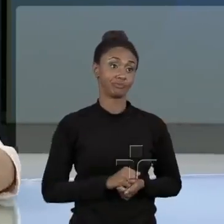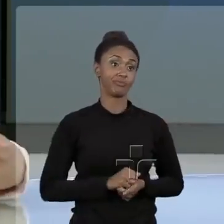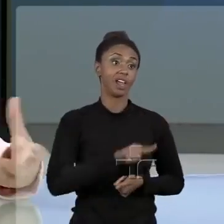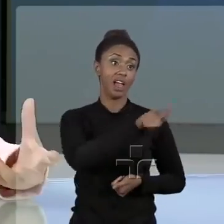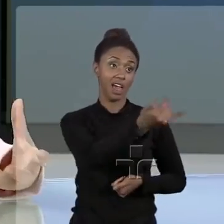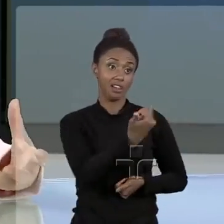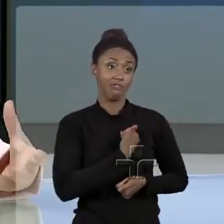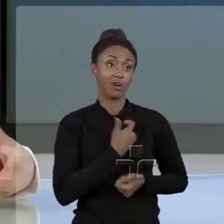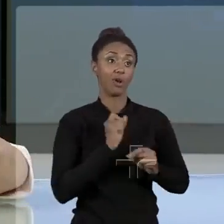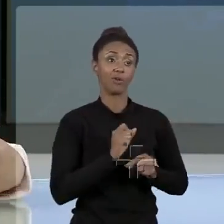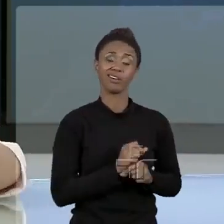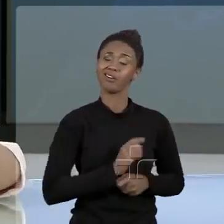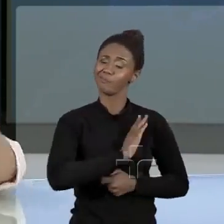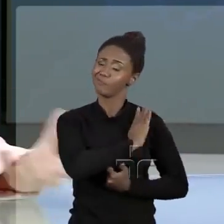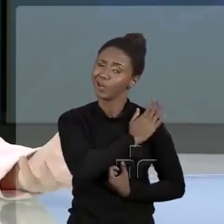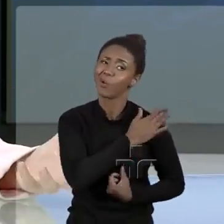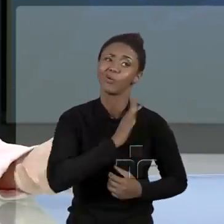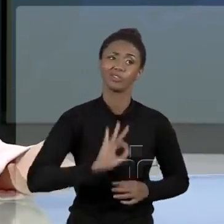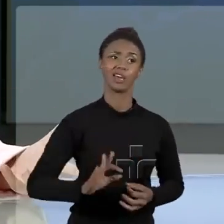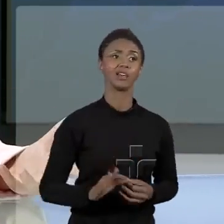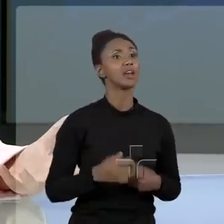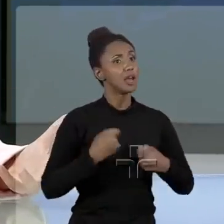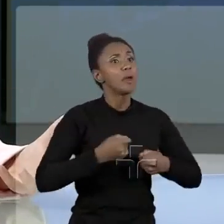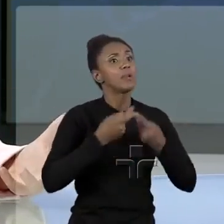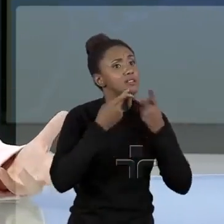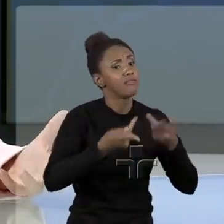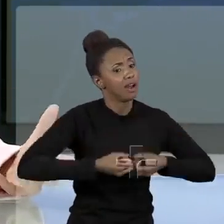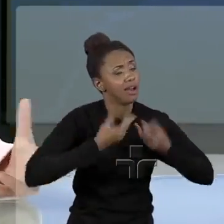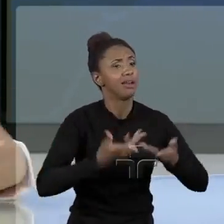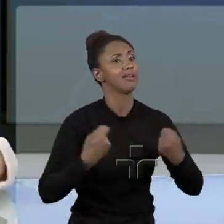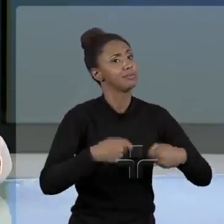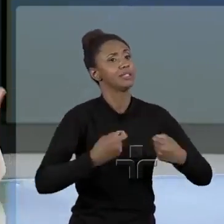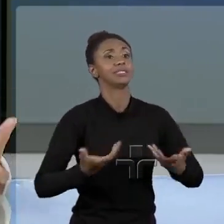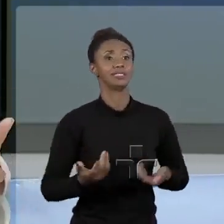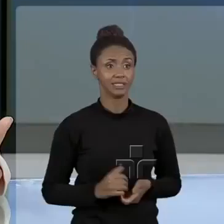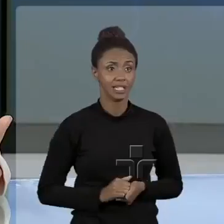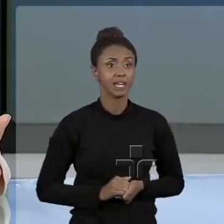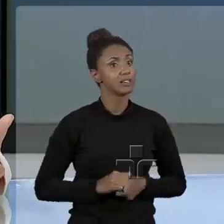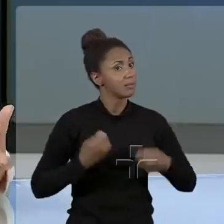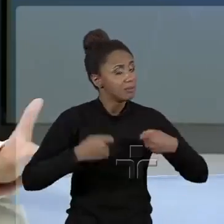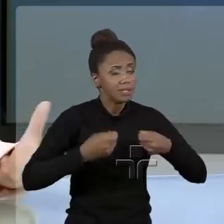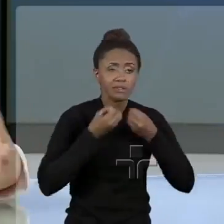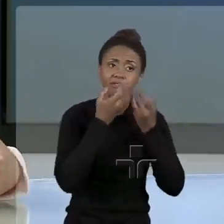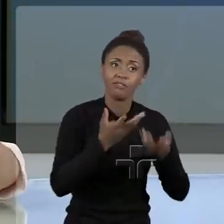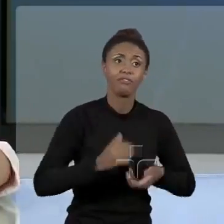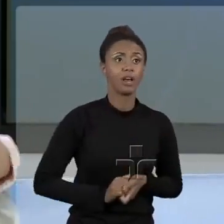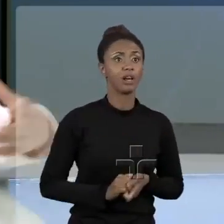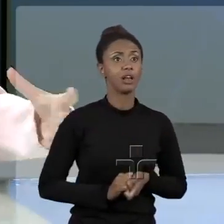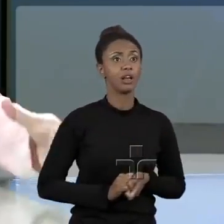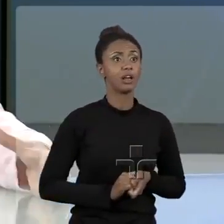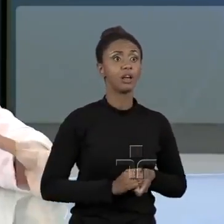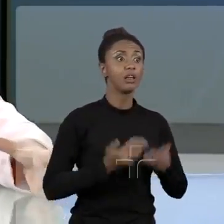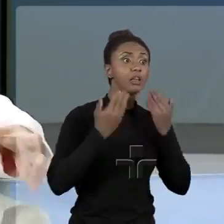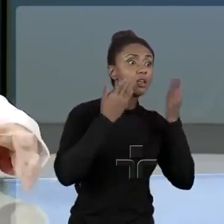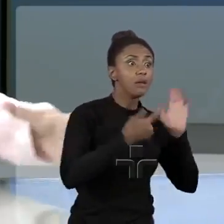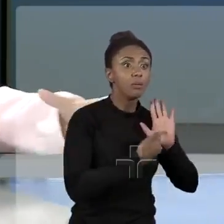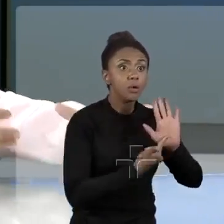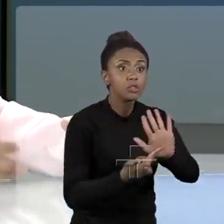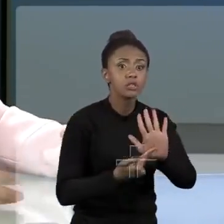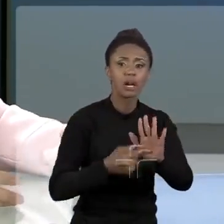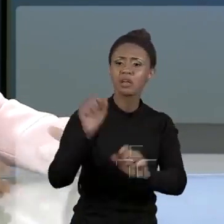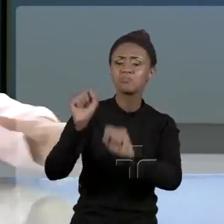é um preconceito. Então nós temos que falar sobre isso, né? Nós temos que falar e mostrar que numa empresa,